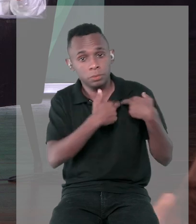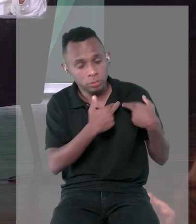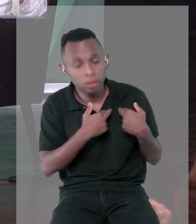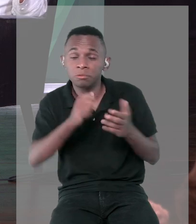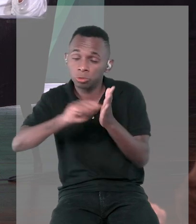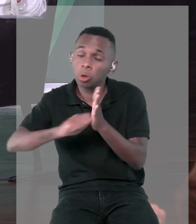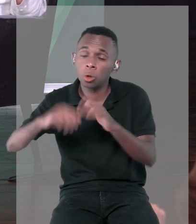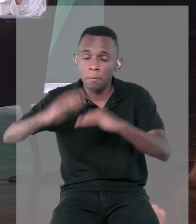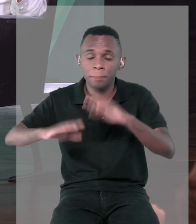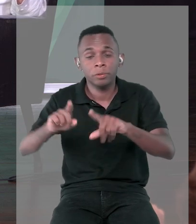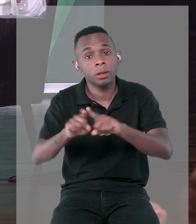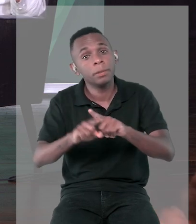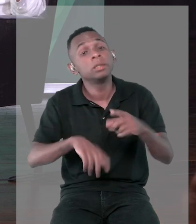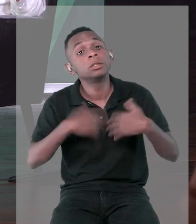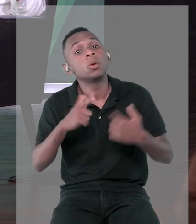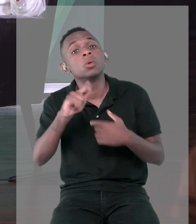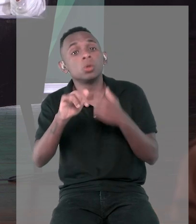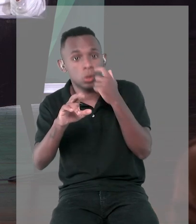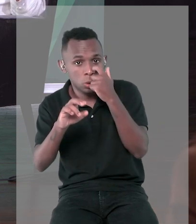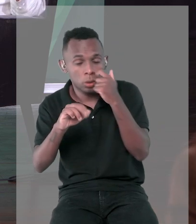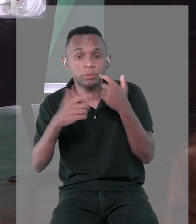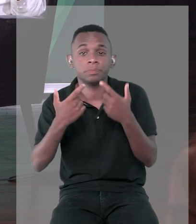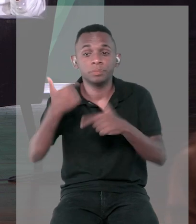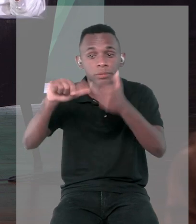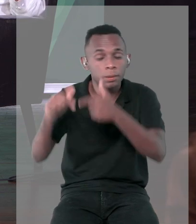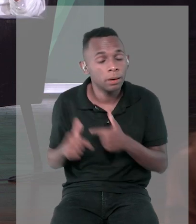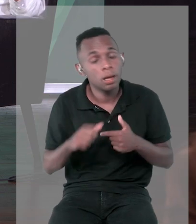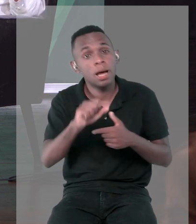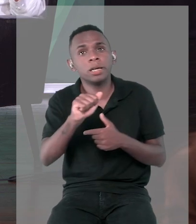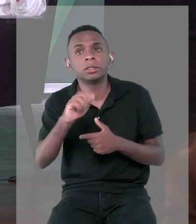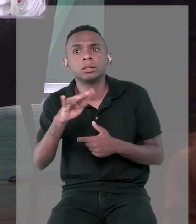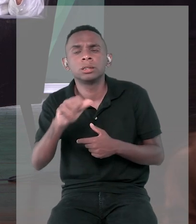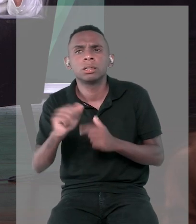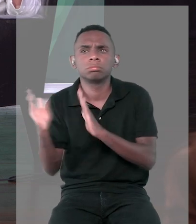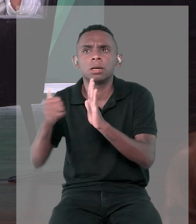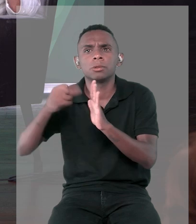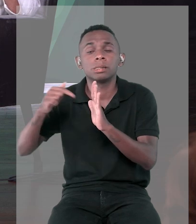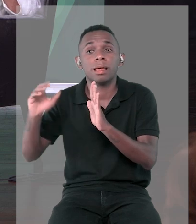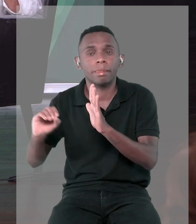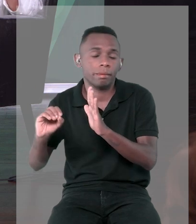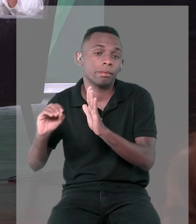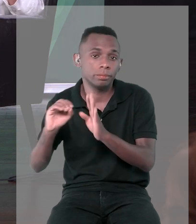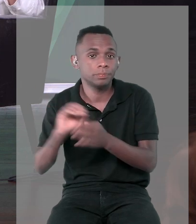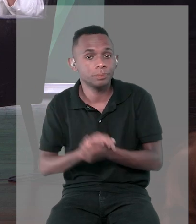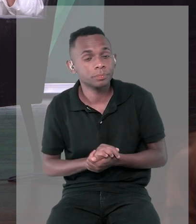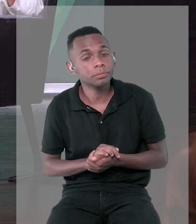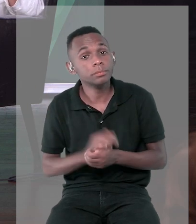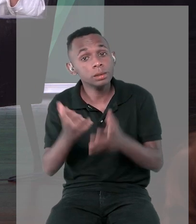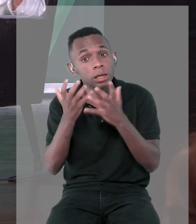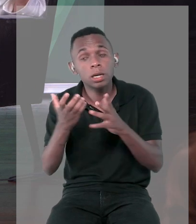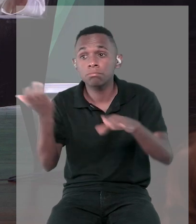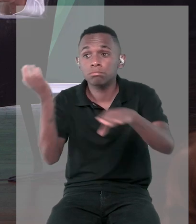que é um escritor também. O Giro trabalhou na Ática nos anos 70. E